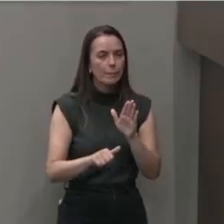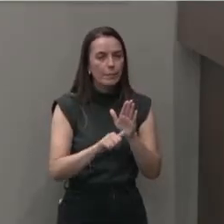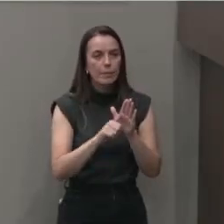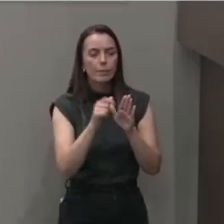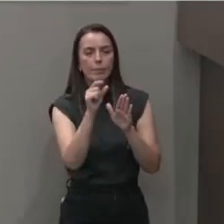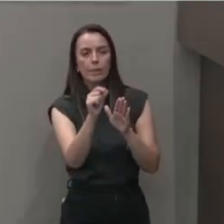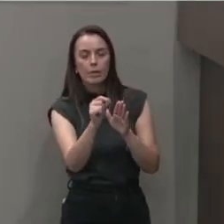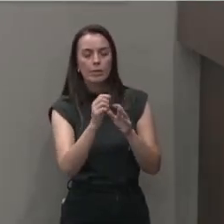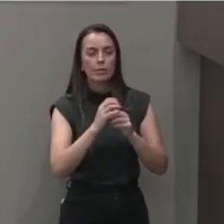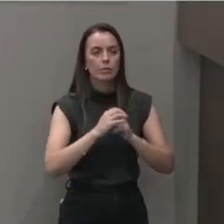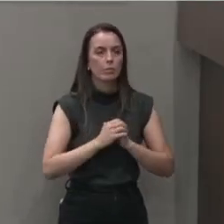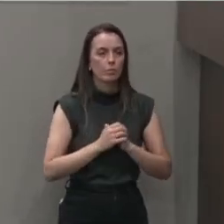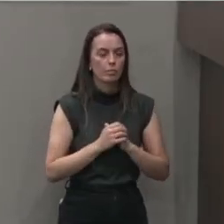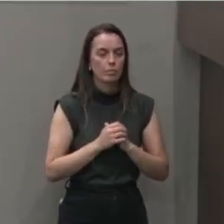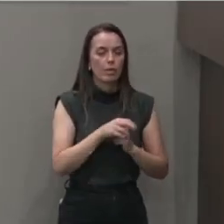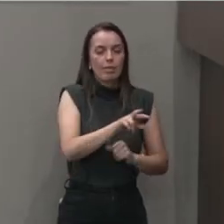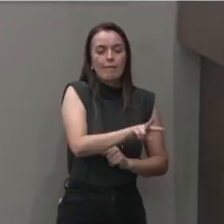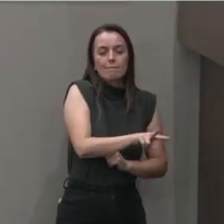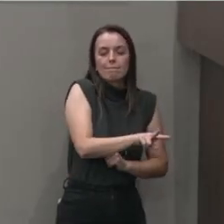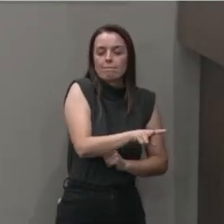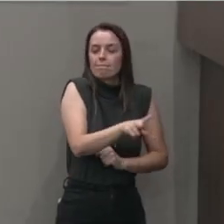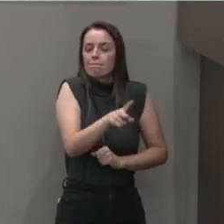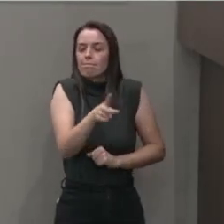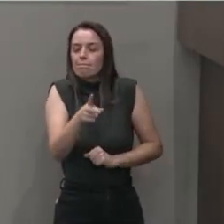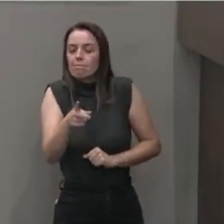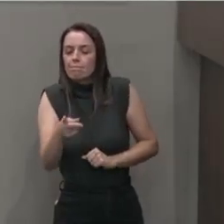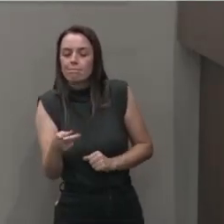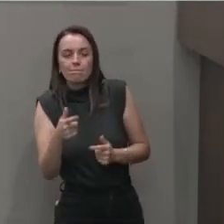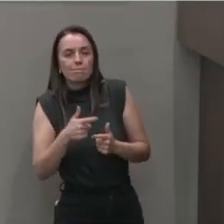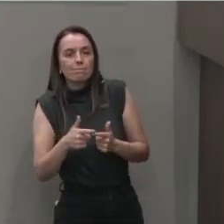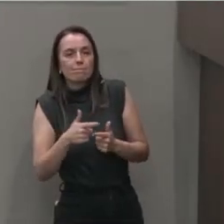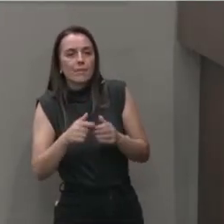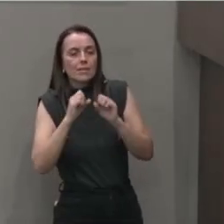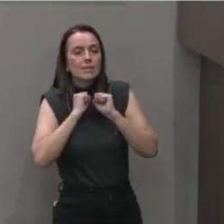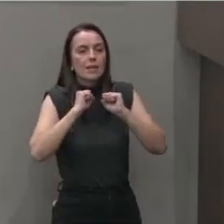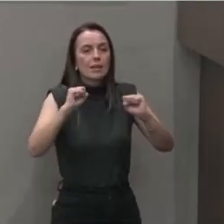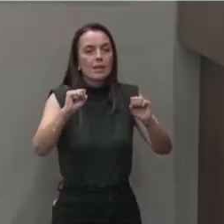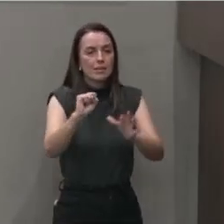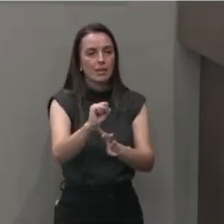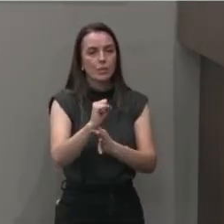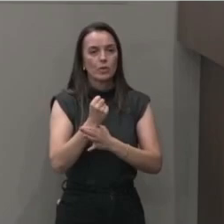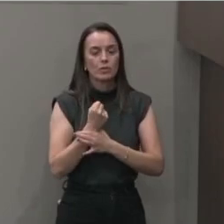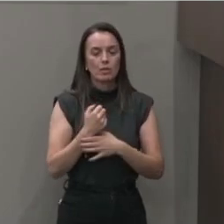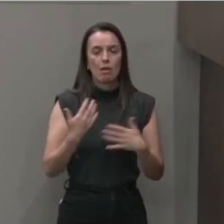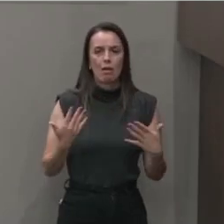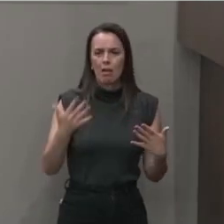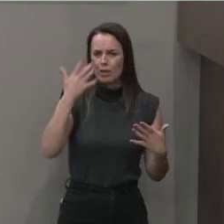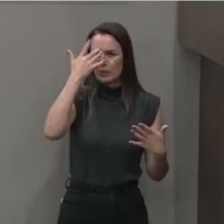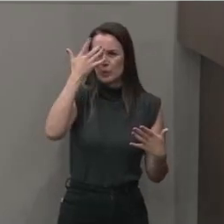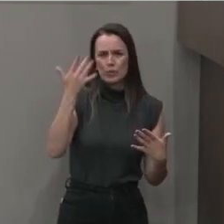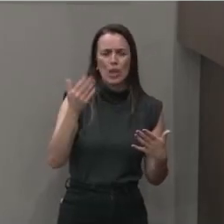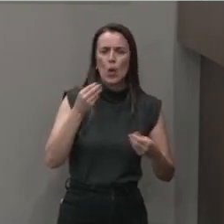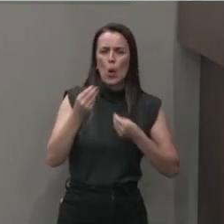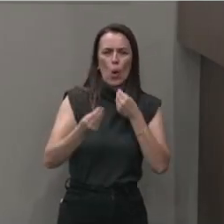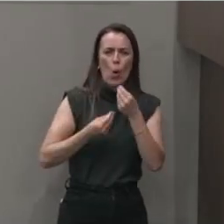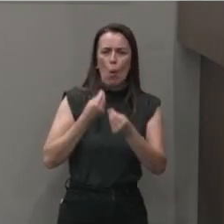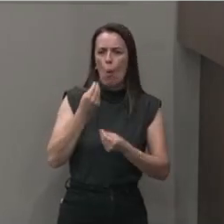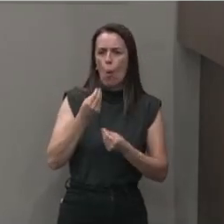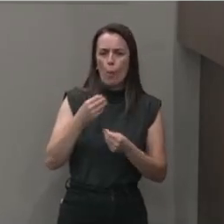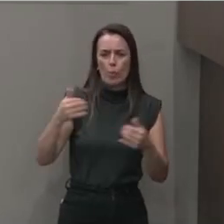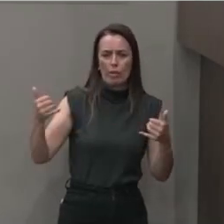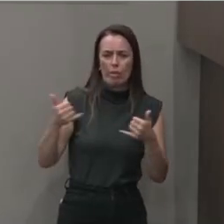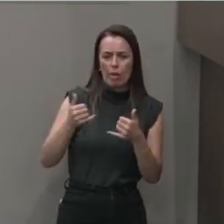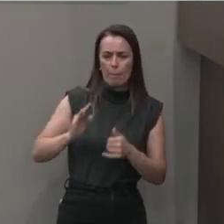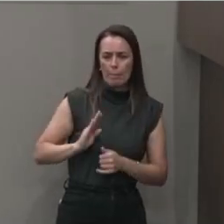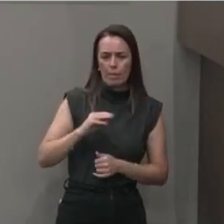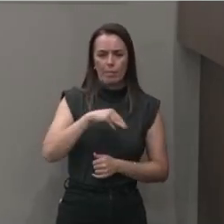transferir esse problema para a Secretaria de Segurança, que vai, não sei, acionar a brigada, não sei como também, porque o 190 não funciona. Então, está